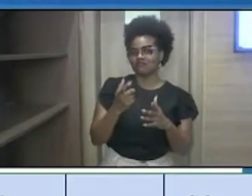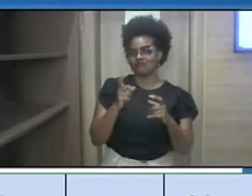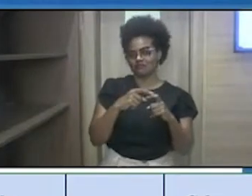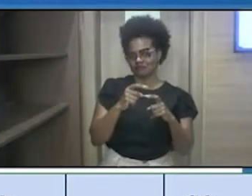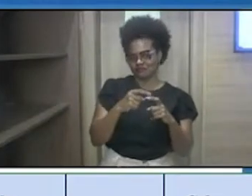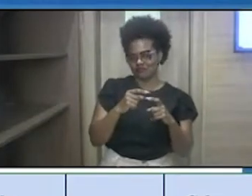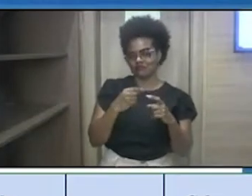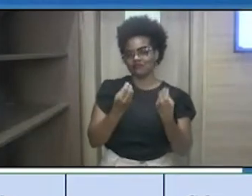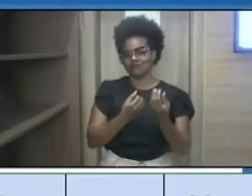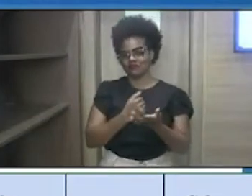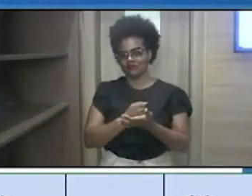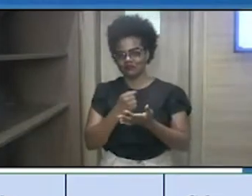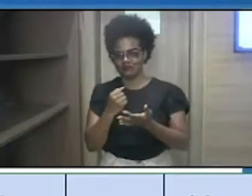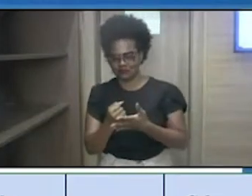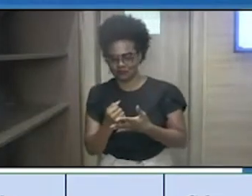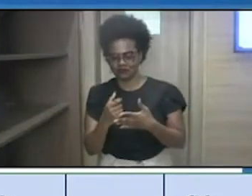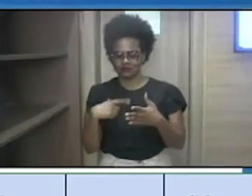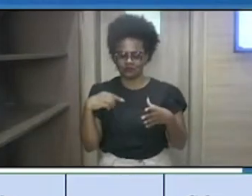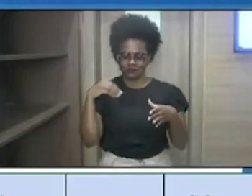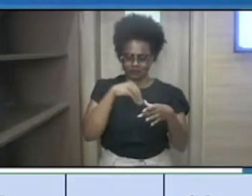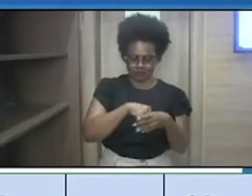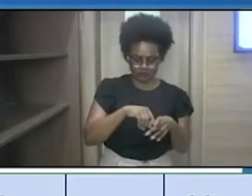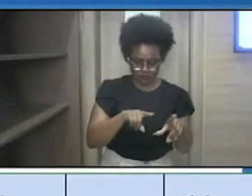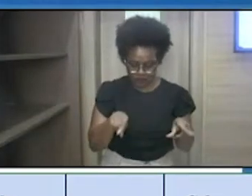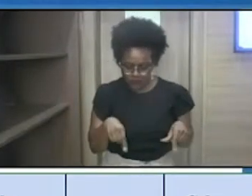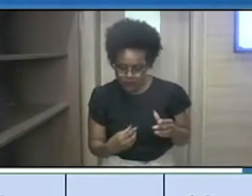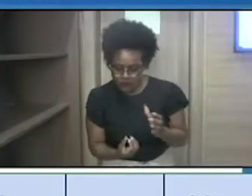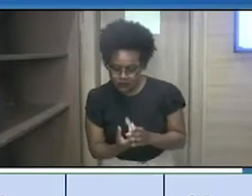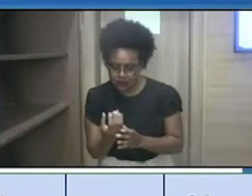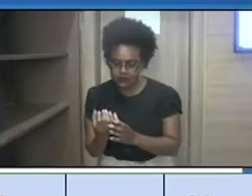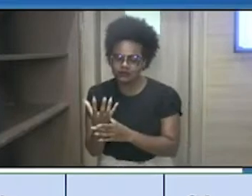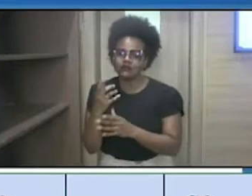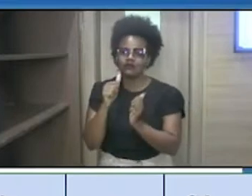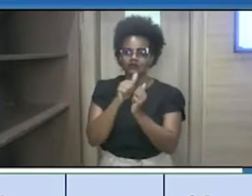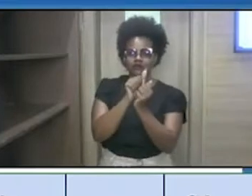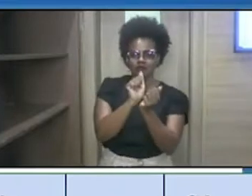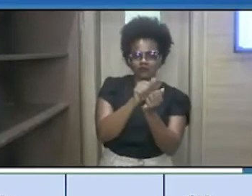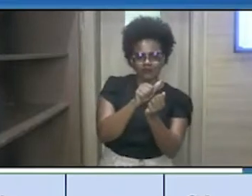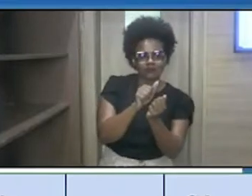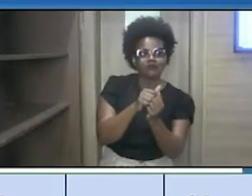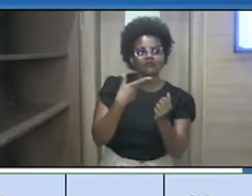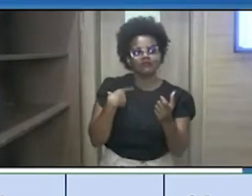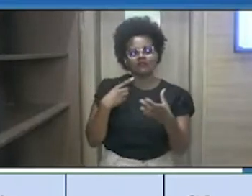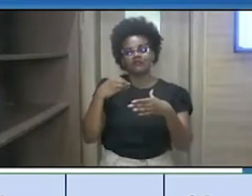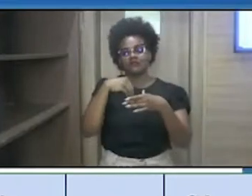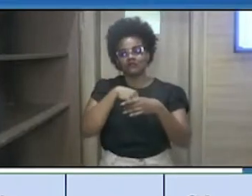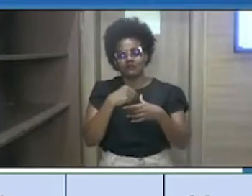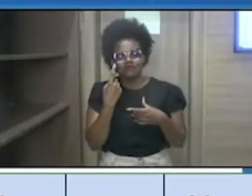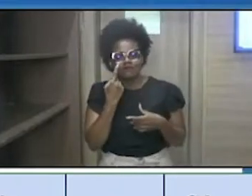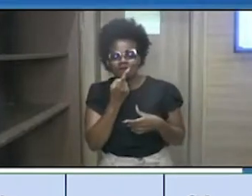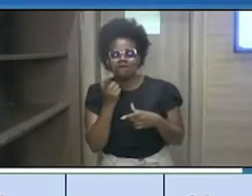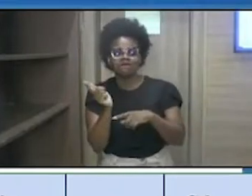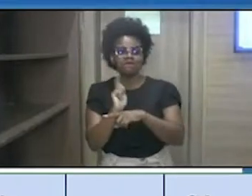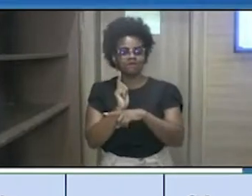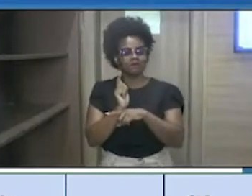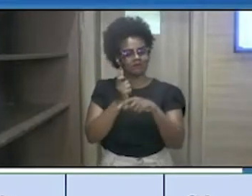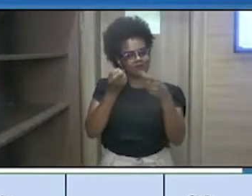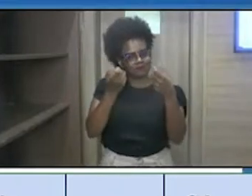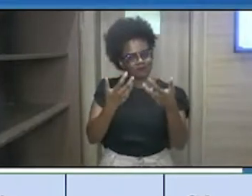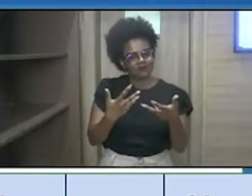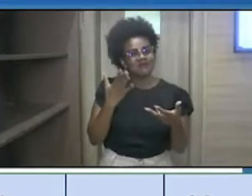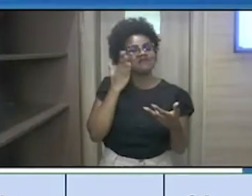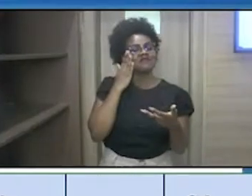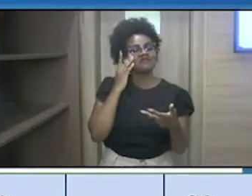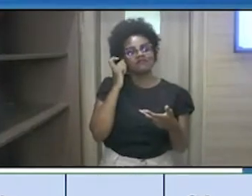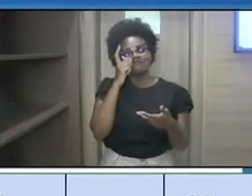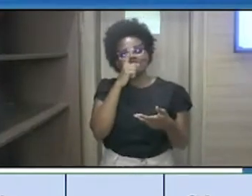dentista contratado no laboratório privado para fazer também a prótese, né? E aí, dentro da argumentação, a gestão traz a